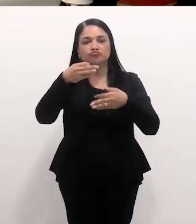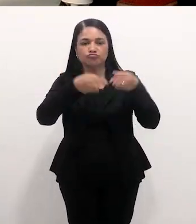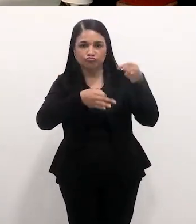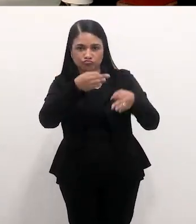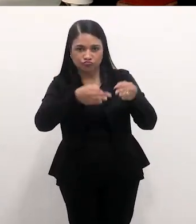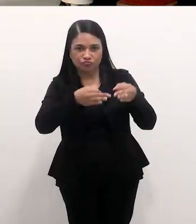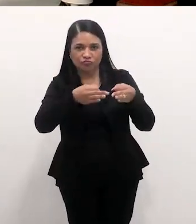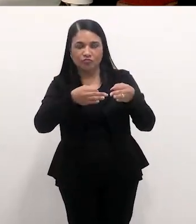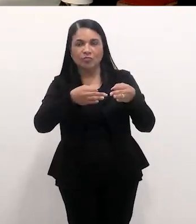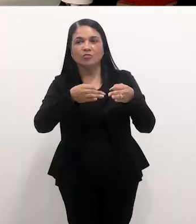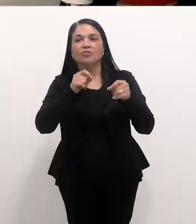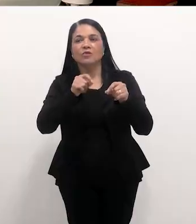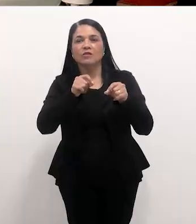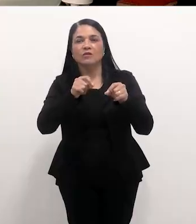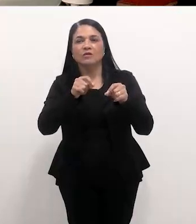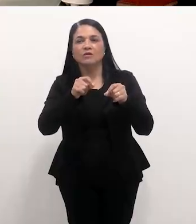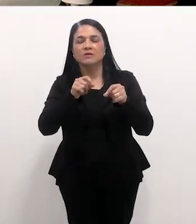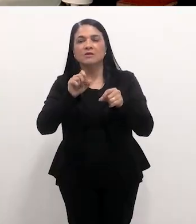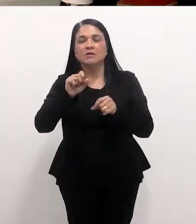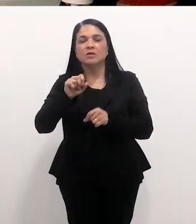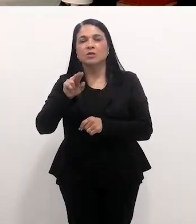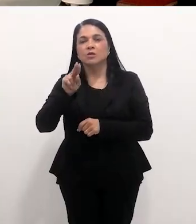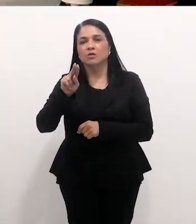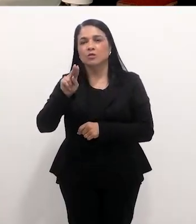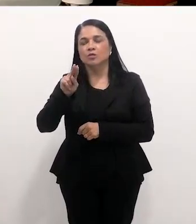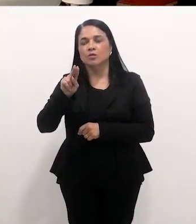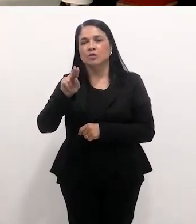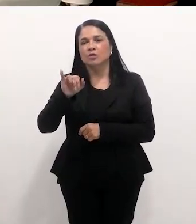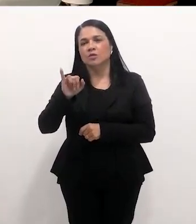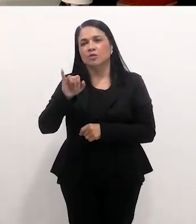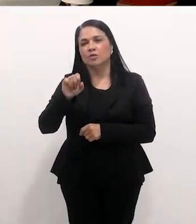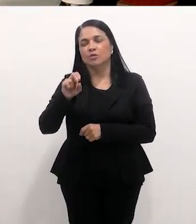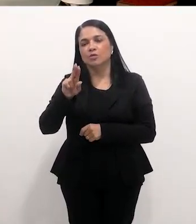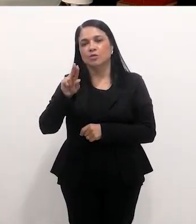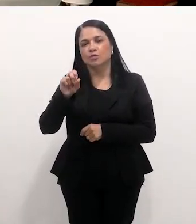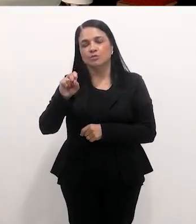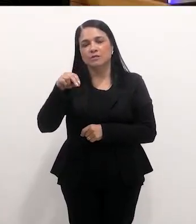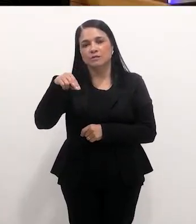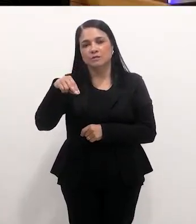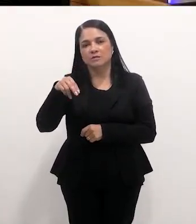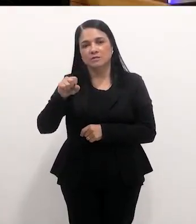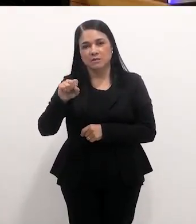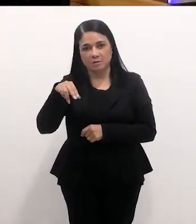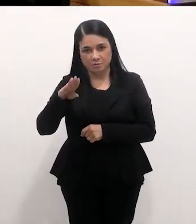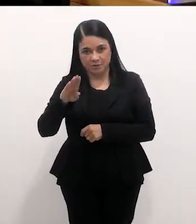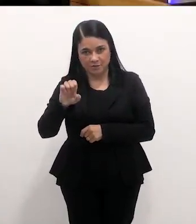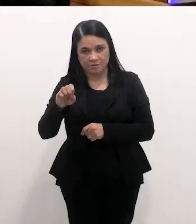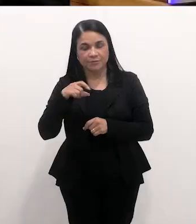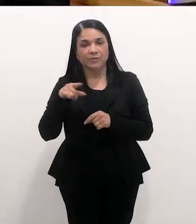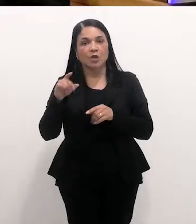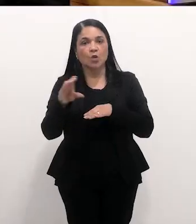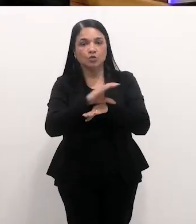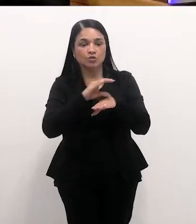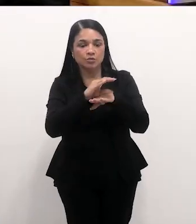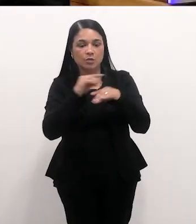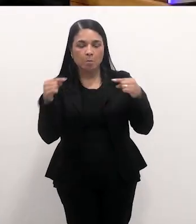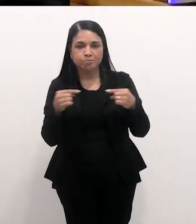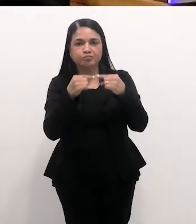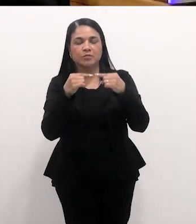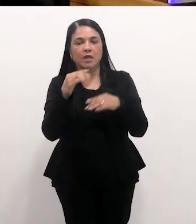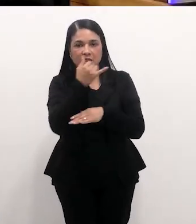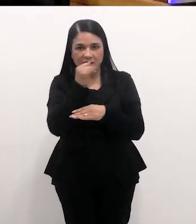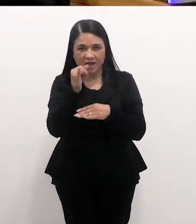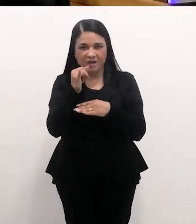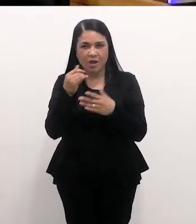Esse processo se dá em termos legais, com um princípio, né, do ius sanguinis, né, que é determinado pela Constituição